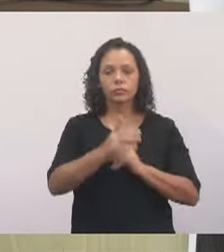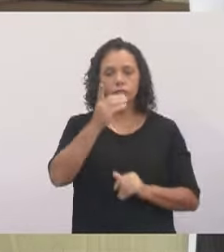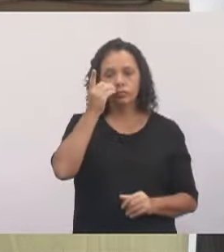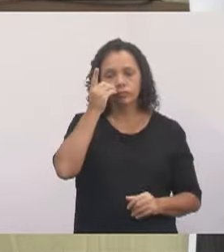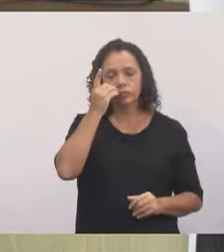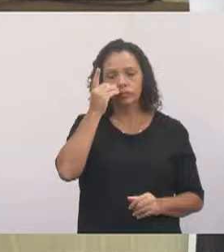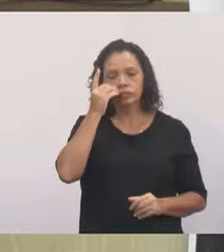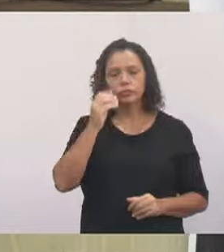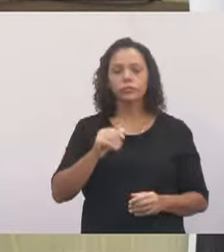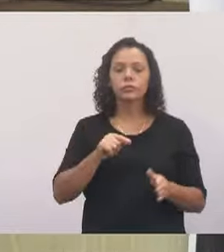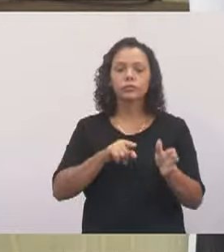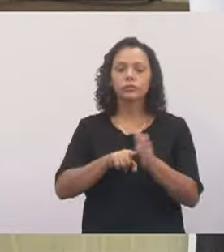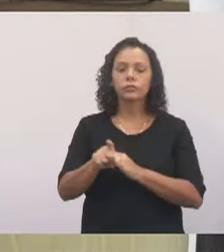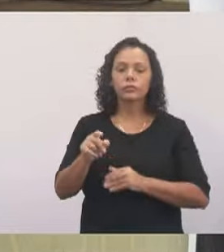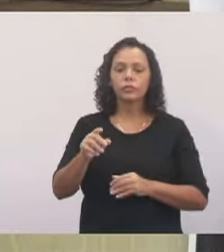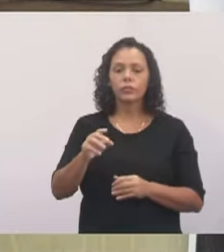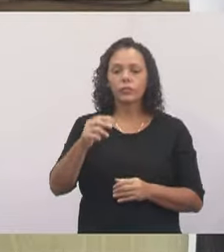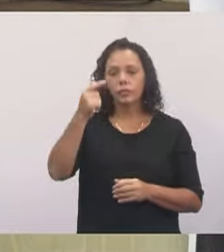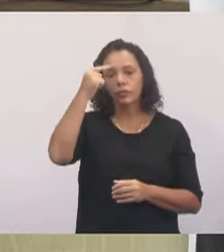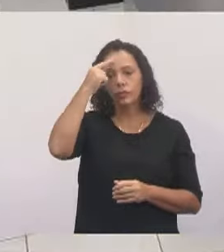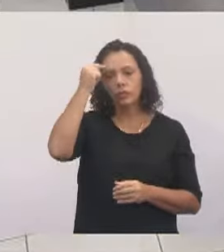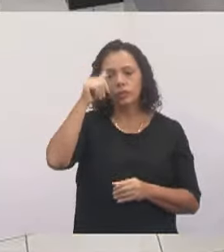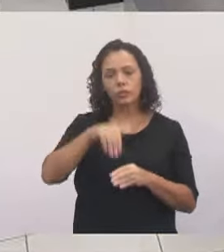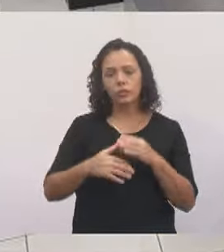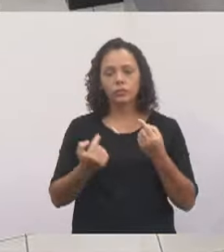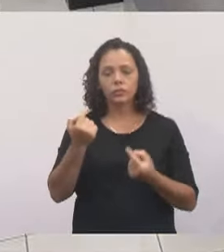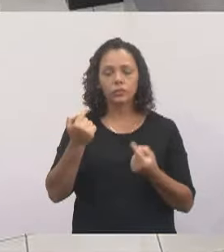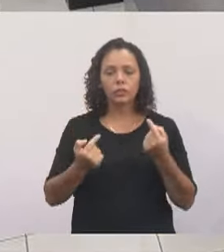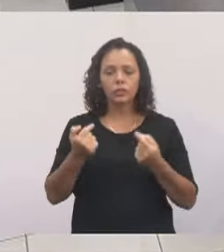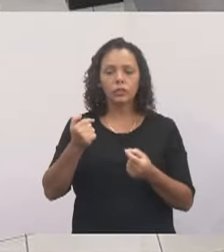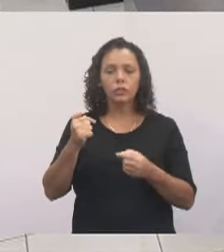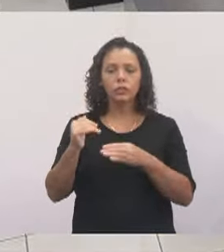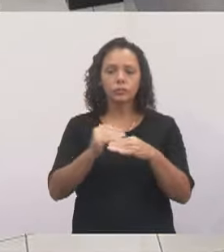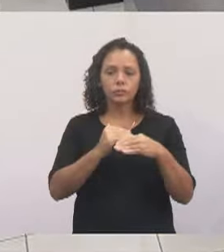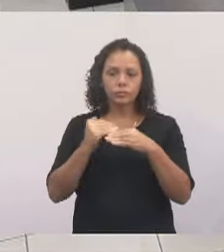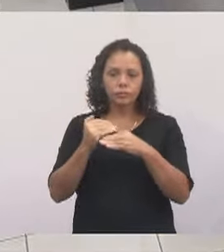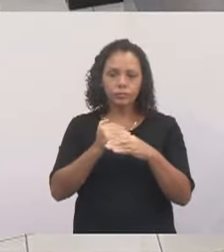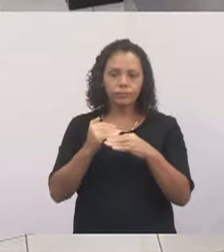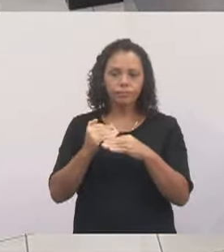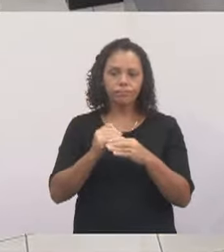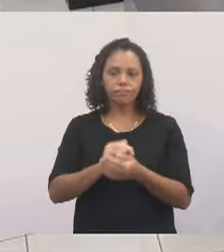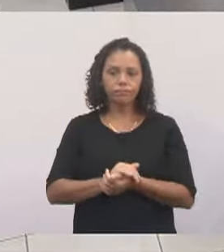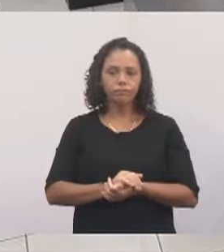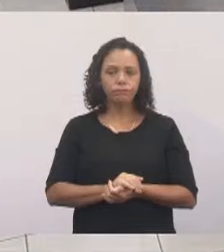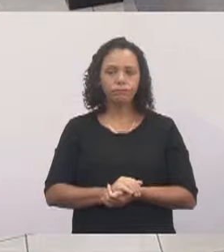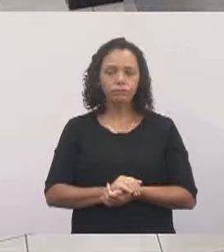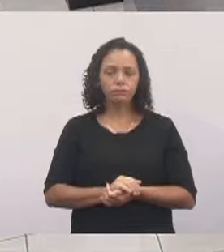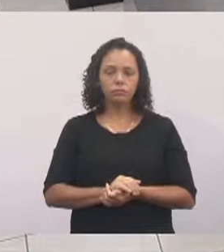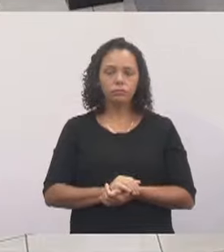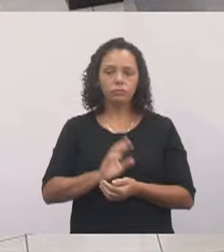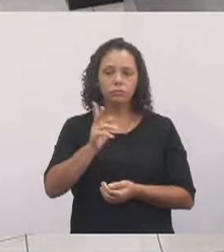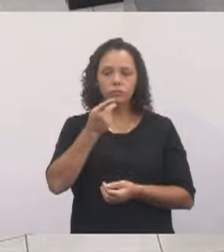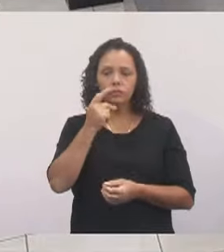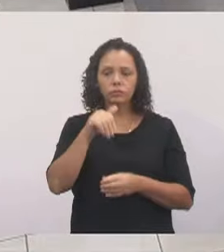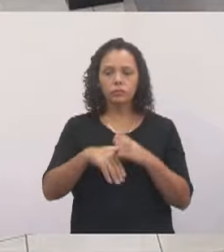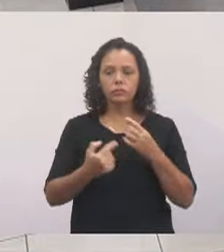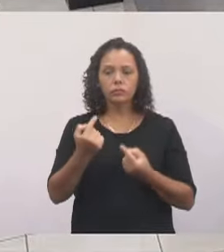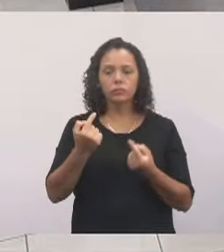Dude. Como vota o vereador Edgar Sazaki? Favorável. Como vota o vereador Hernani